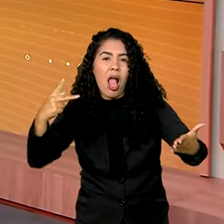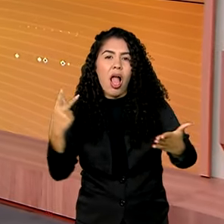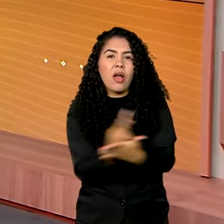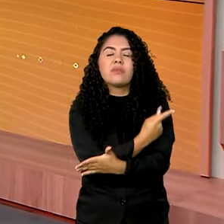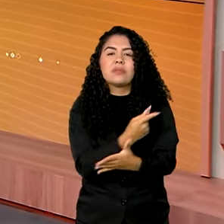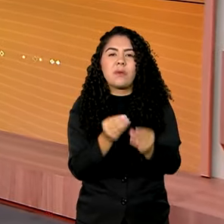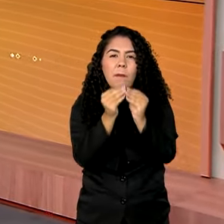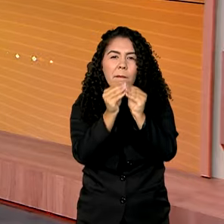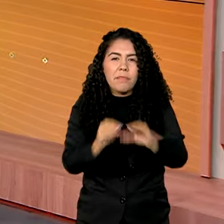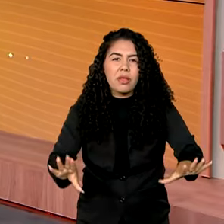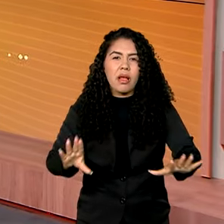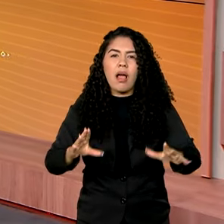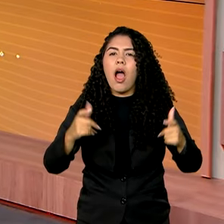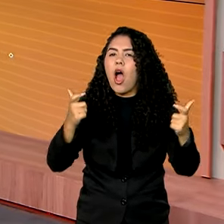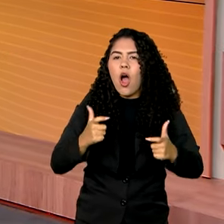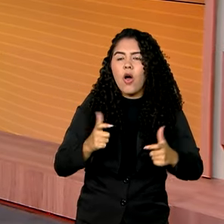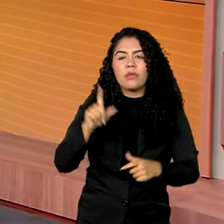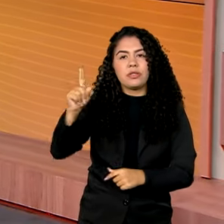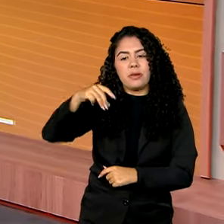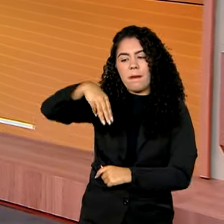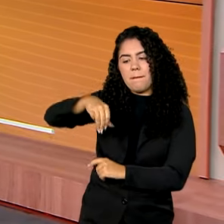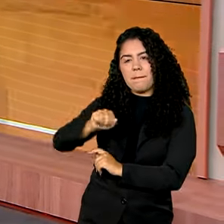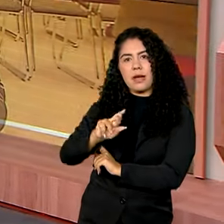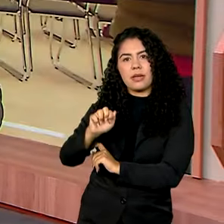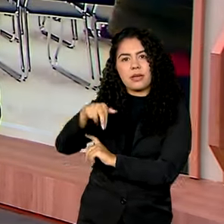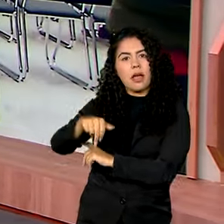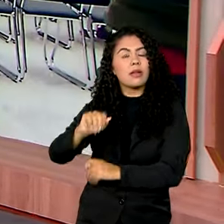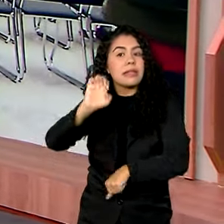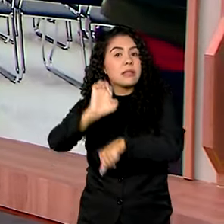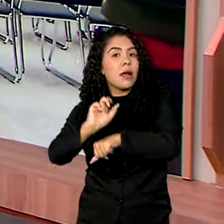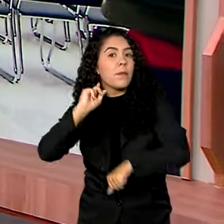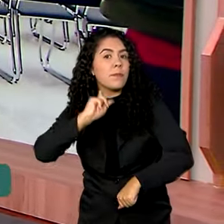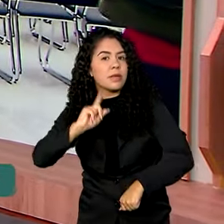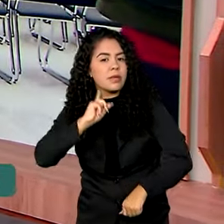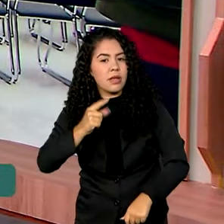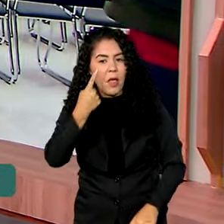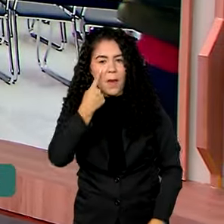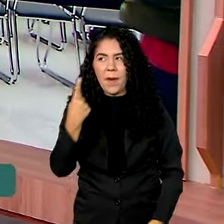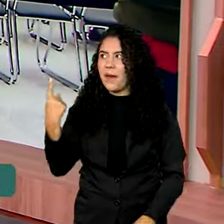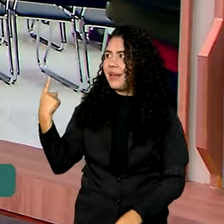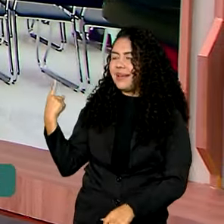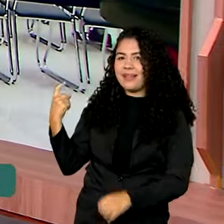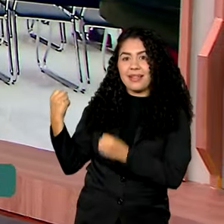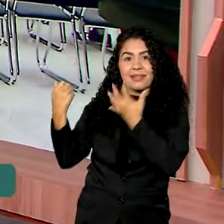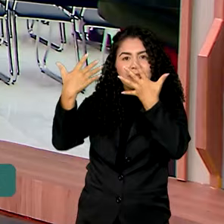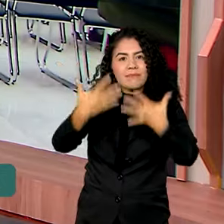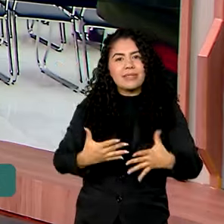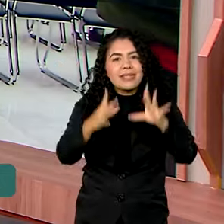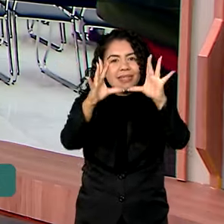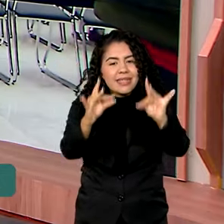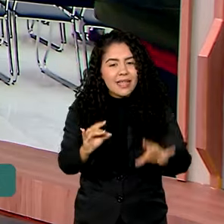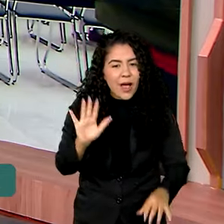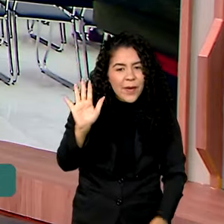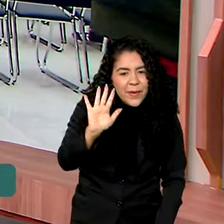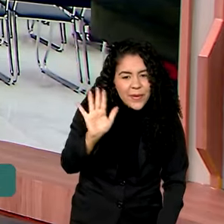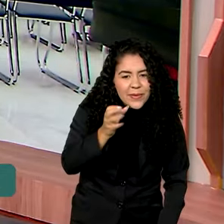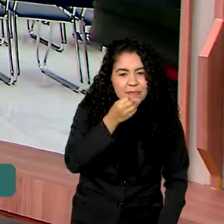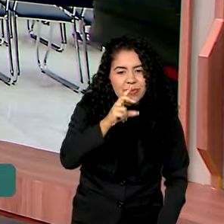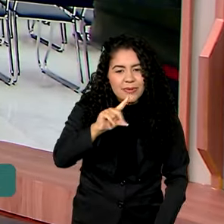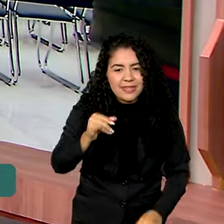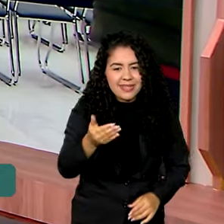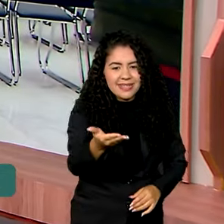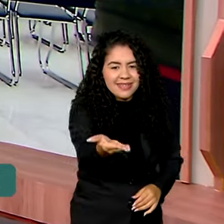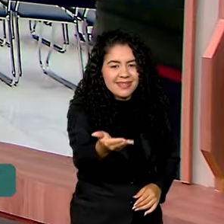rompimento da barragem em Mariana, Minas Gerais. De lá, Márcia Fernandes tem os detalhes para a gente. Olá, Marcinha, bom dia.